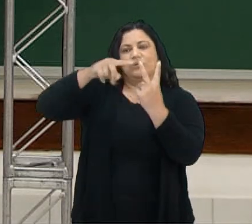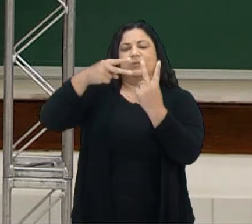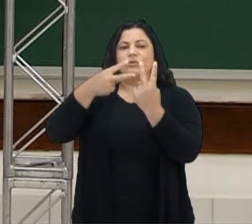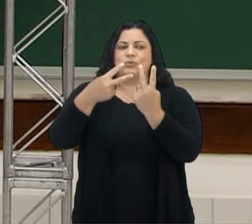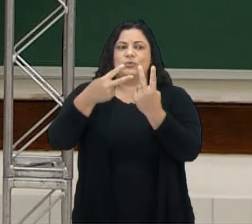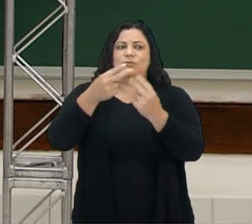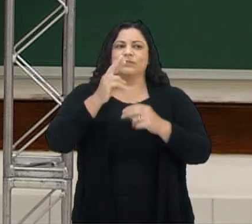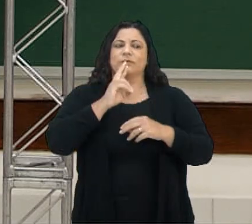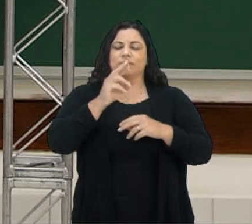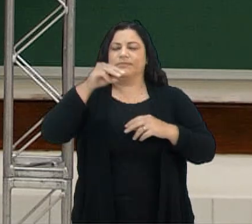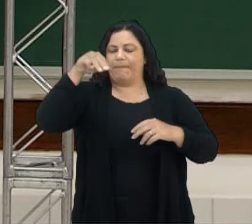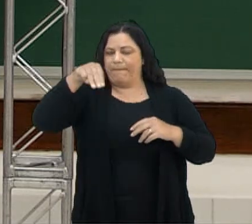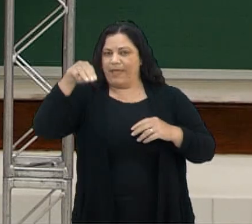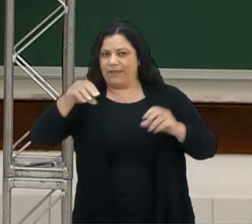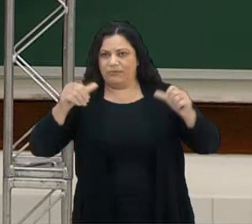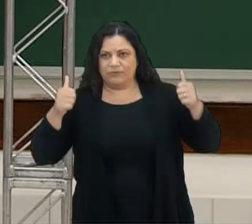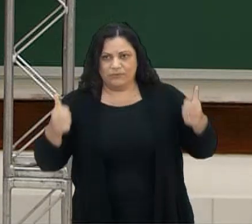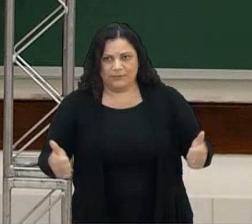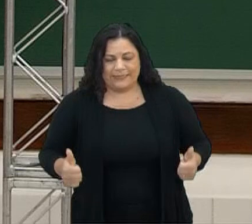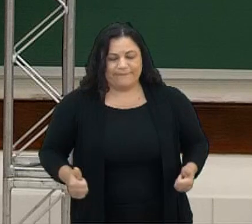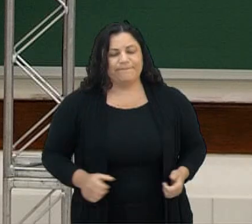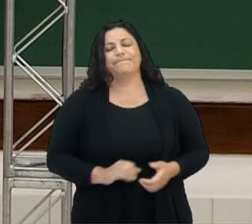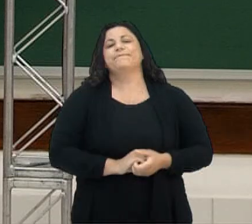o que a gente viu na aula passada.